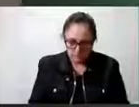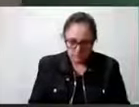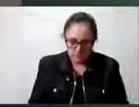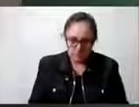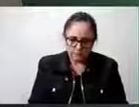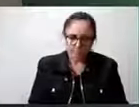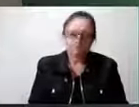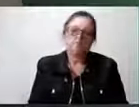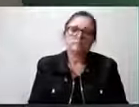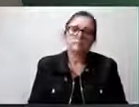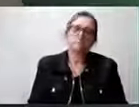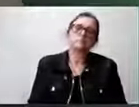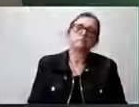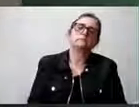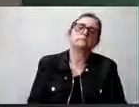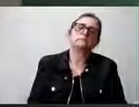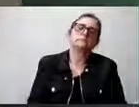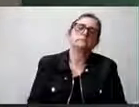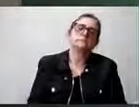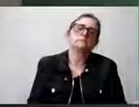Perfeito, professor, ficou claro sim.